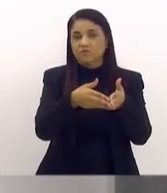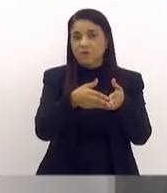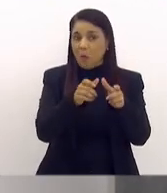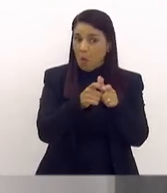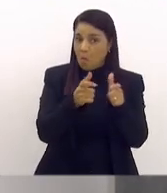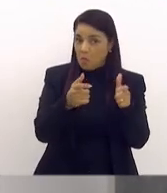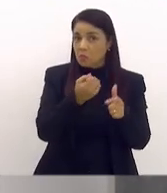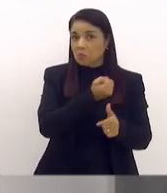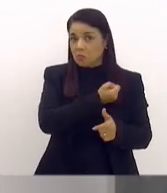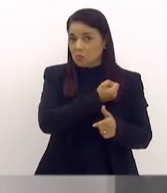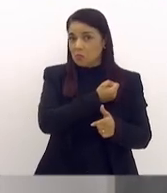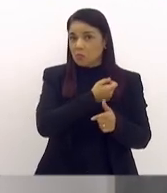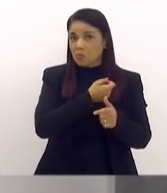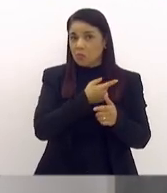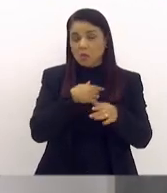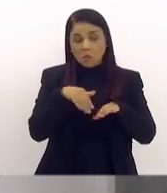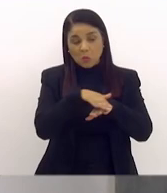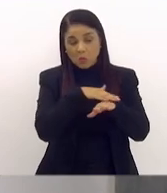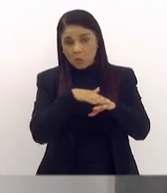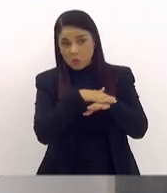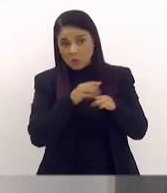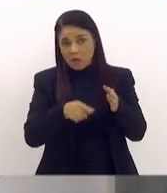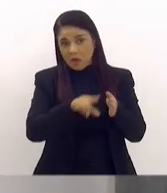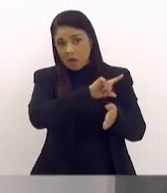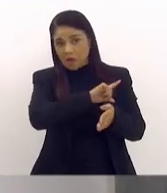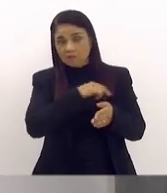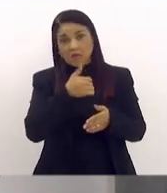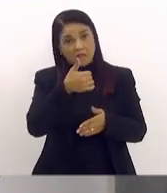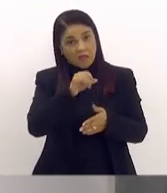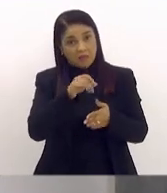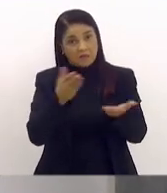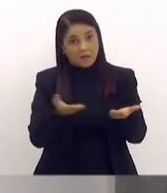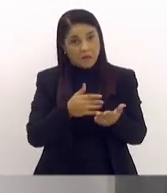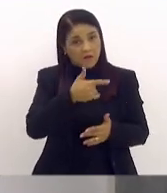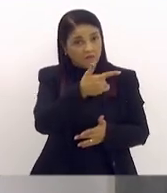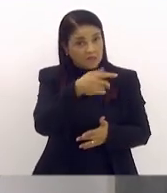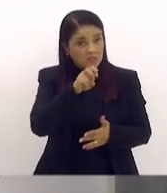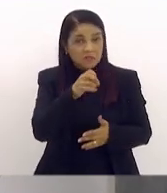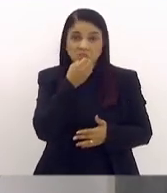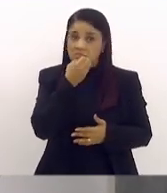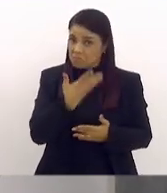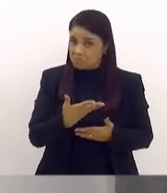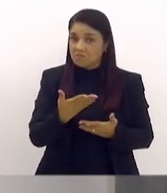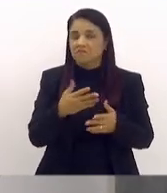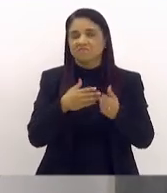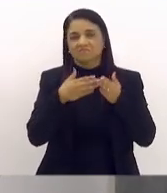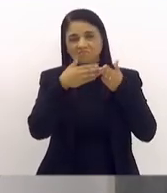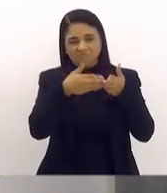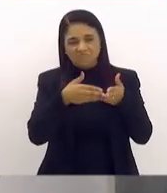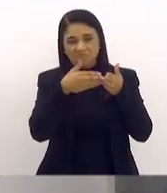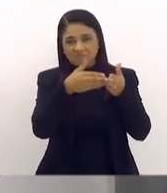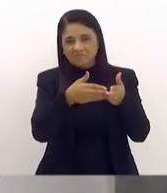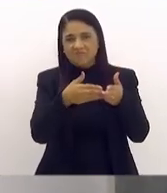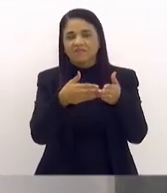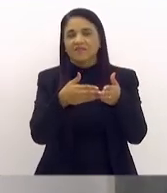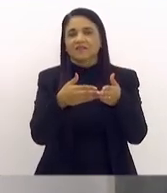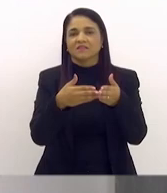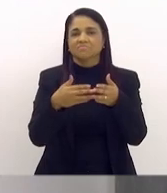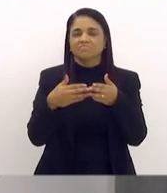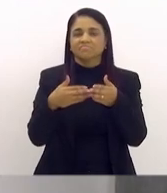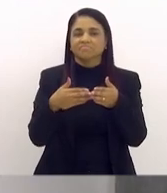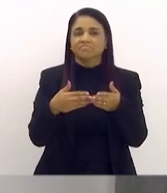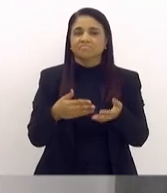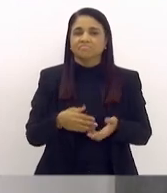esse número né da última vez que eu conversei com basse Que bom e que quando esses processos não